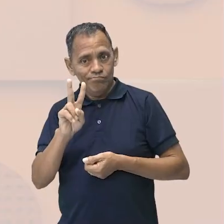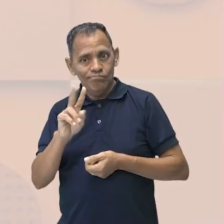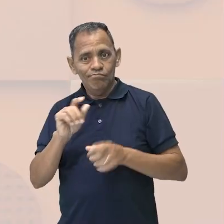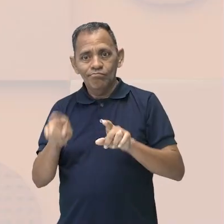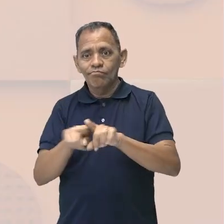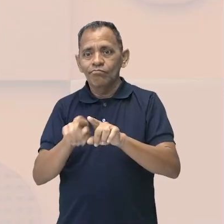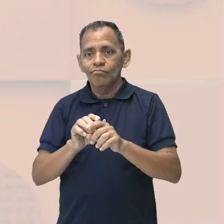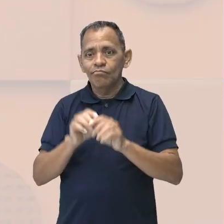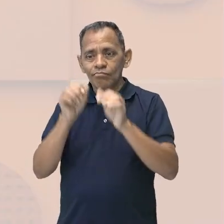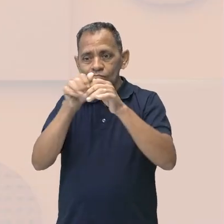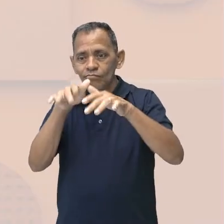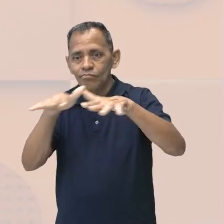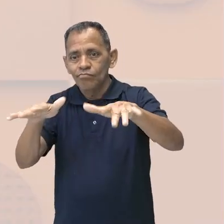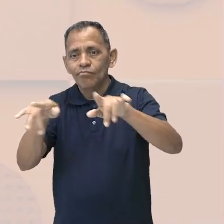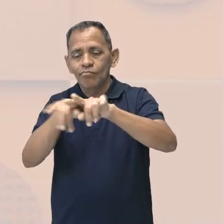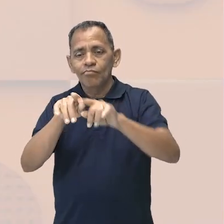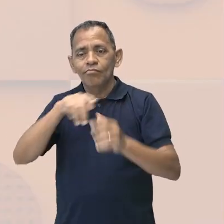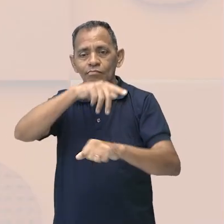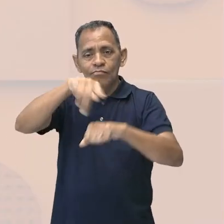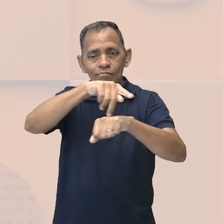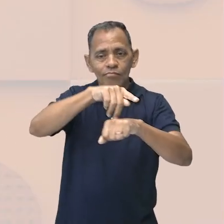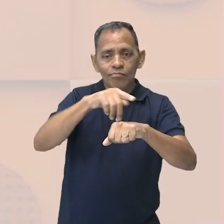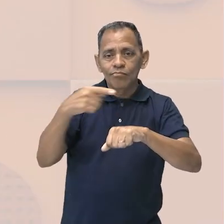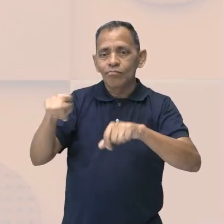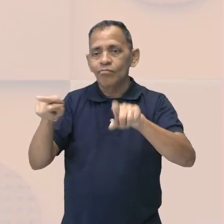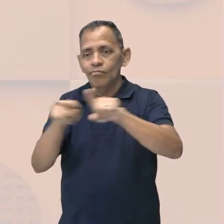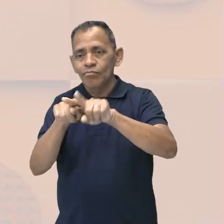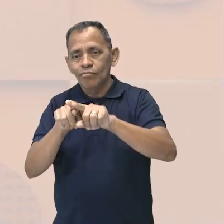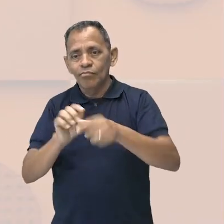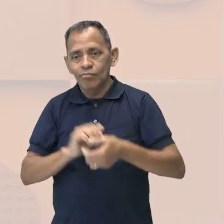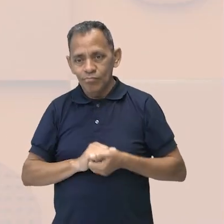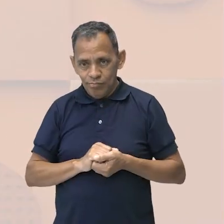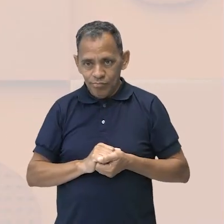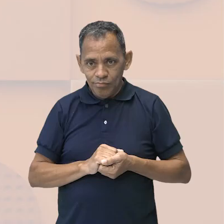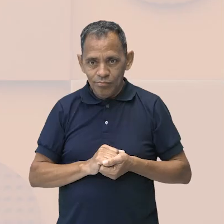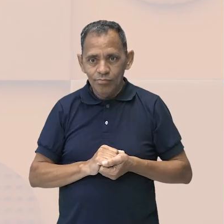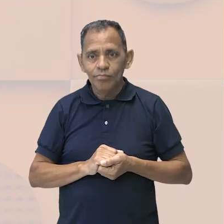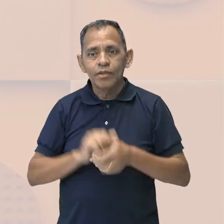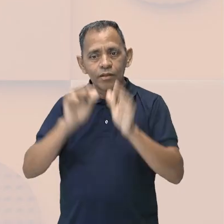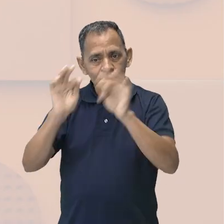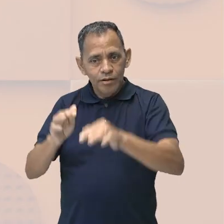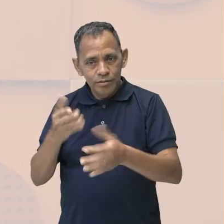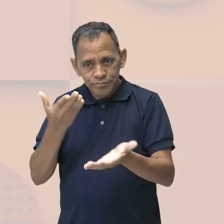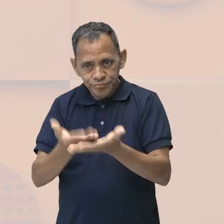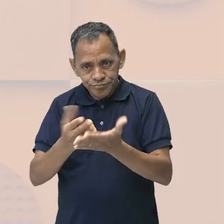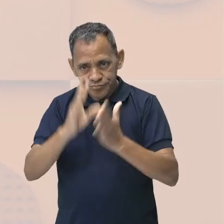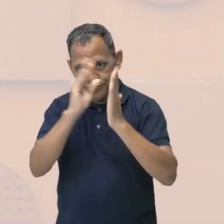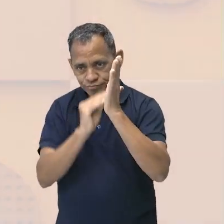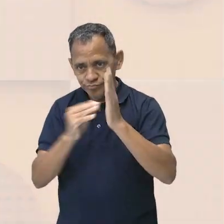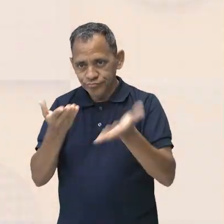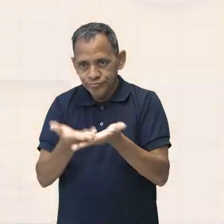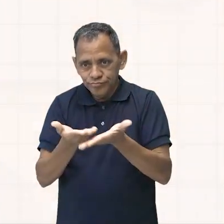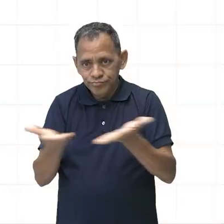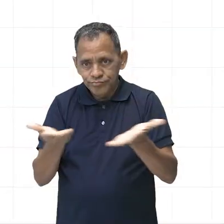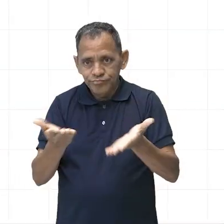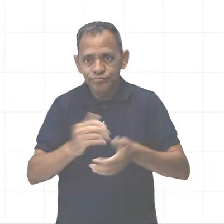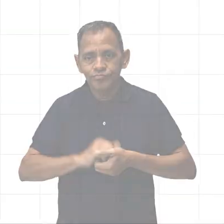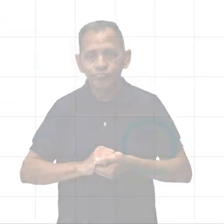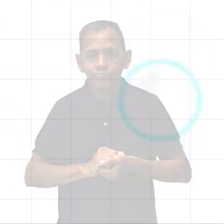países, em especial aqueles que foram ali colonizados, certo? Bem, com isso a gente finaliza o conteúdo da nossa aula.